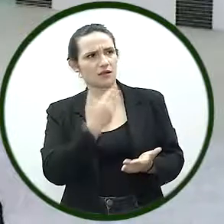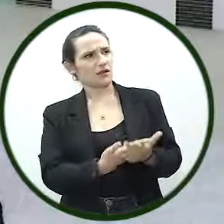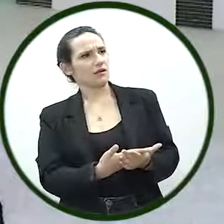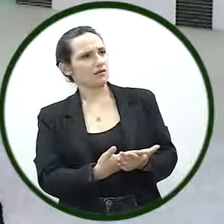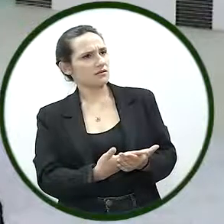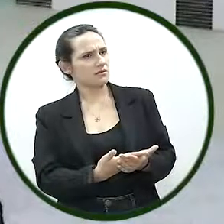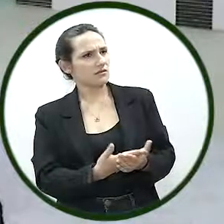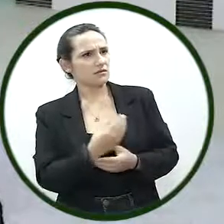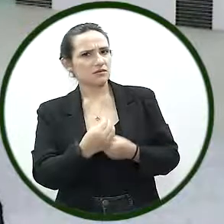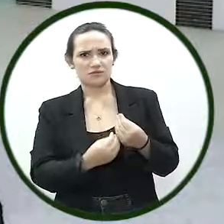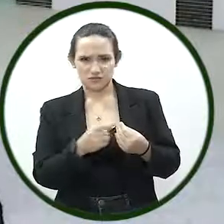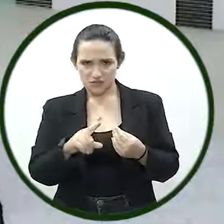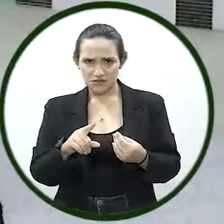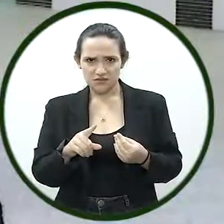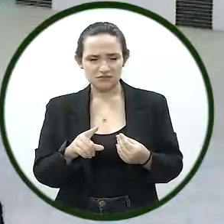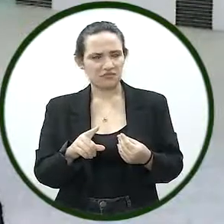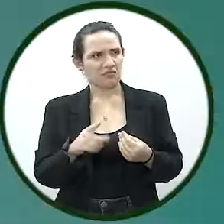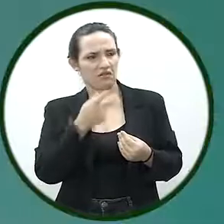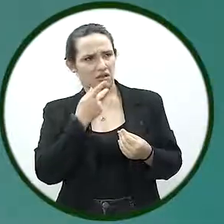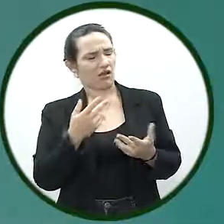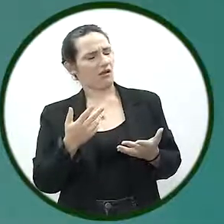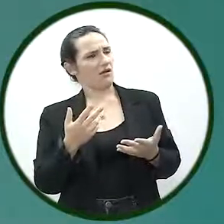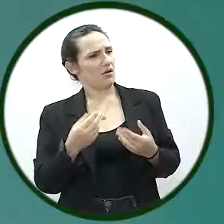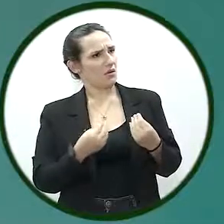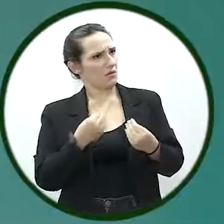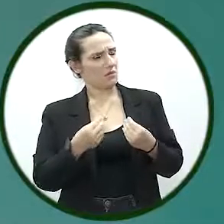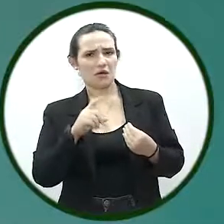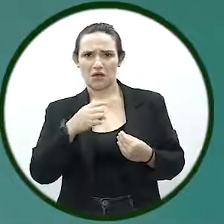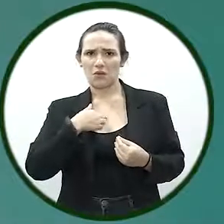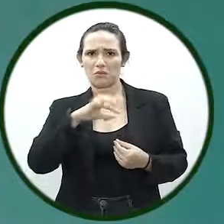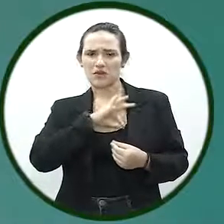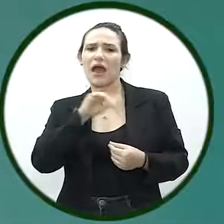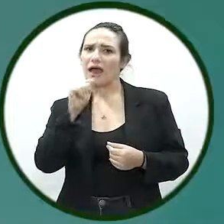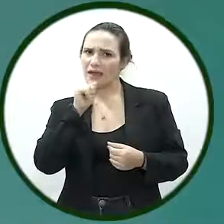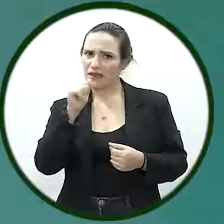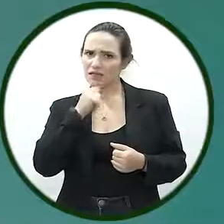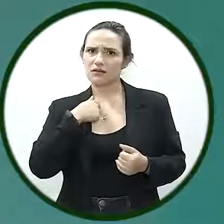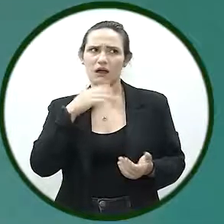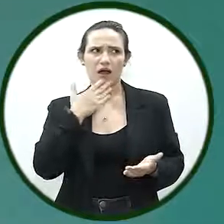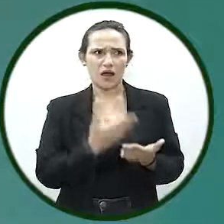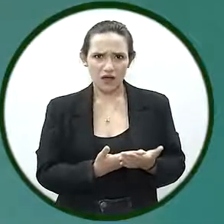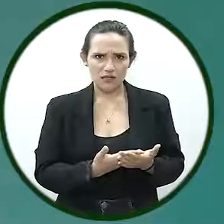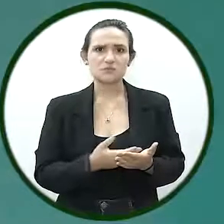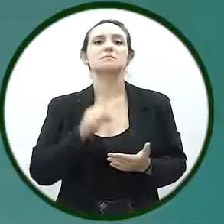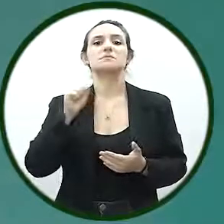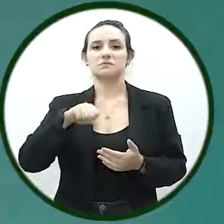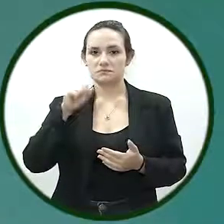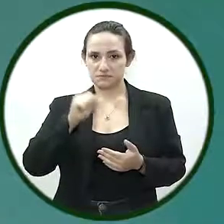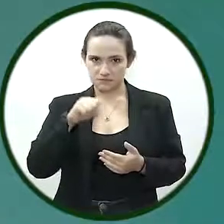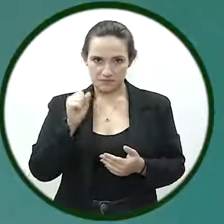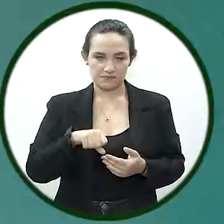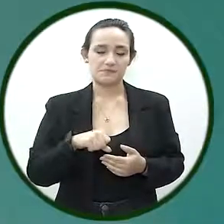dia a dia, mesmo sendo policial? Sim, porque como policial